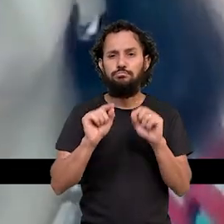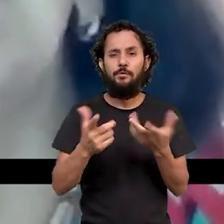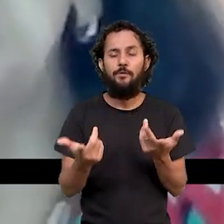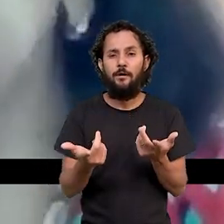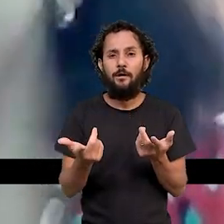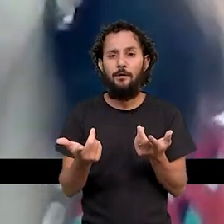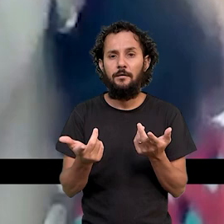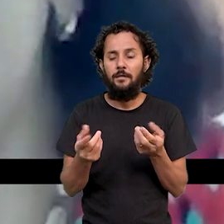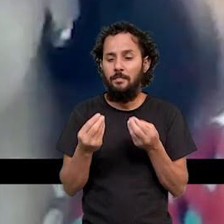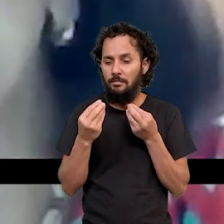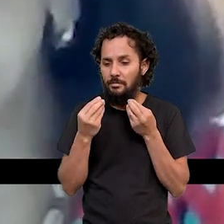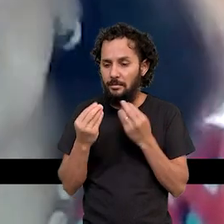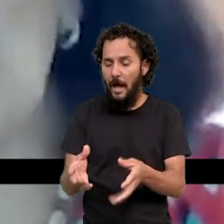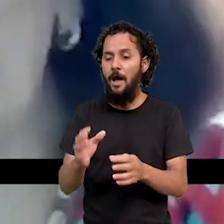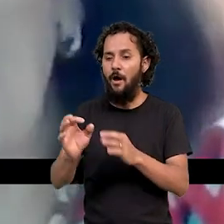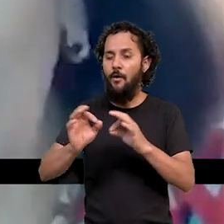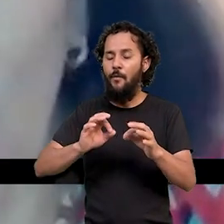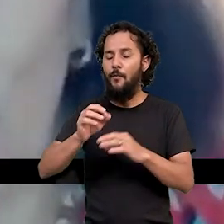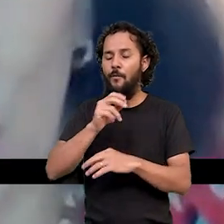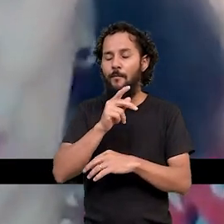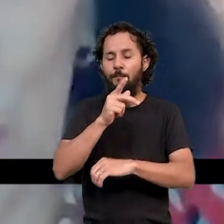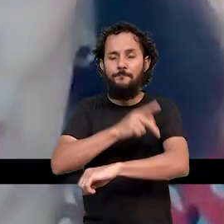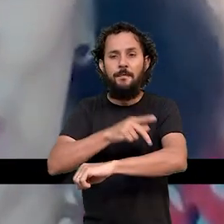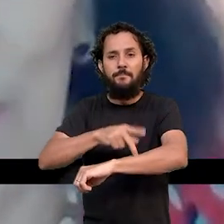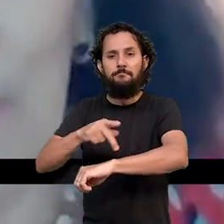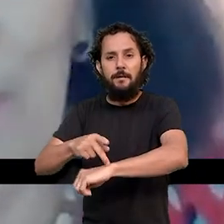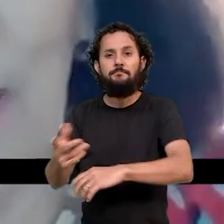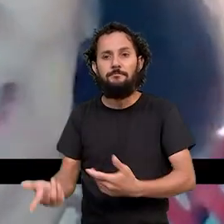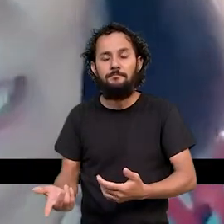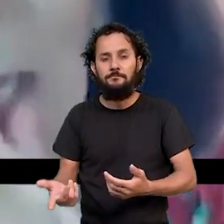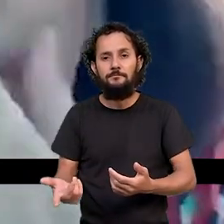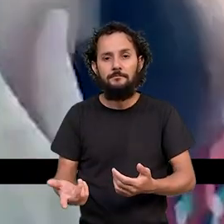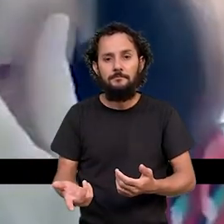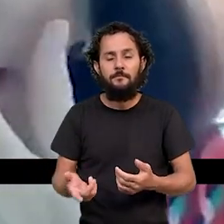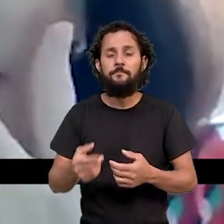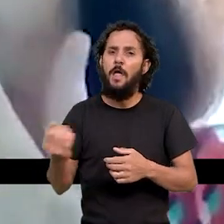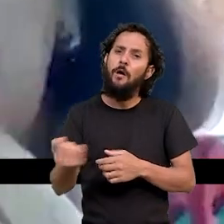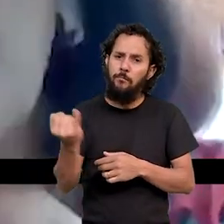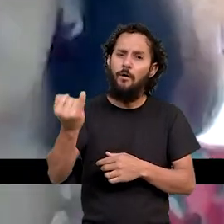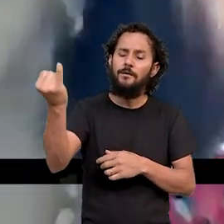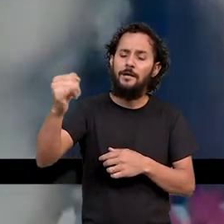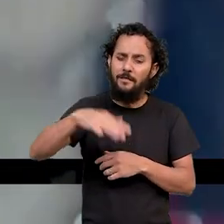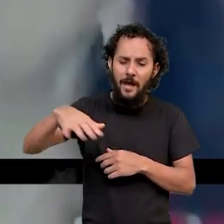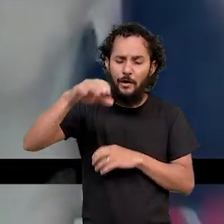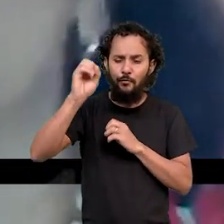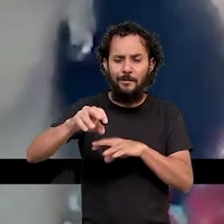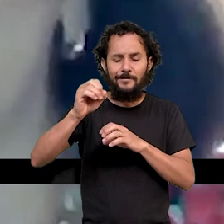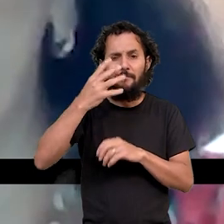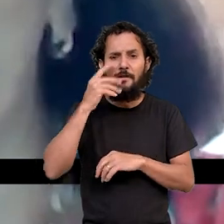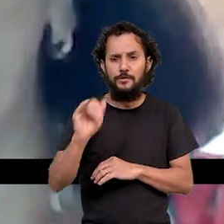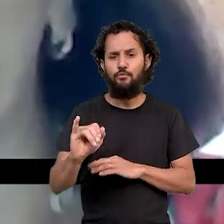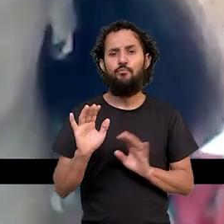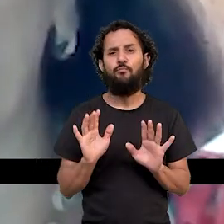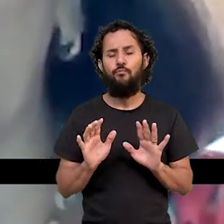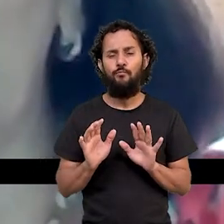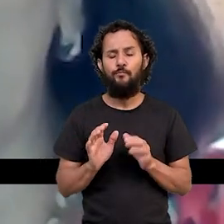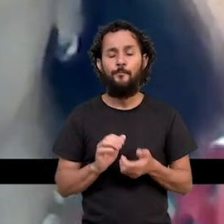de conceberem projetos pedagógicos importantes para a educação infantil.